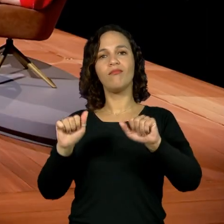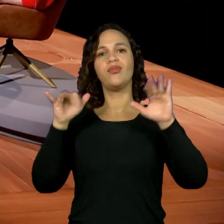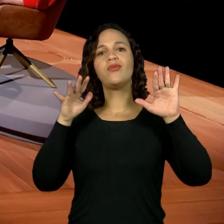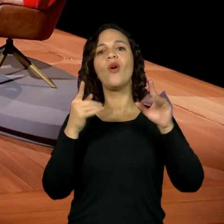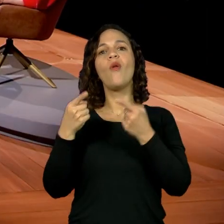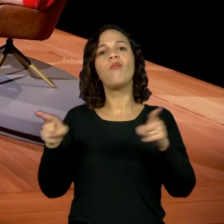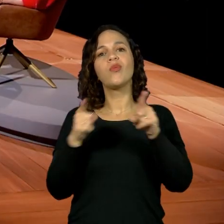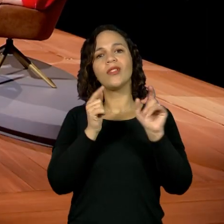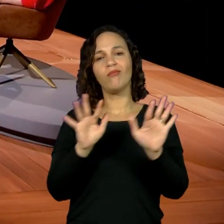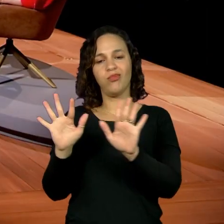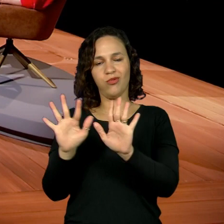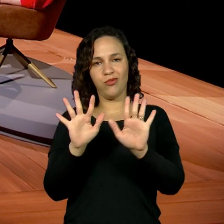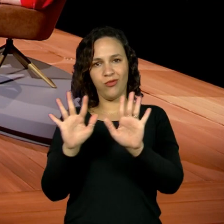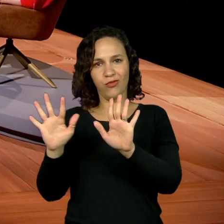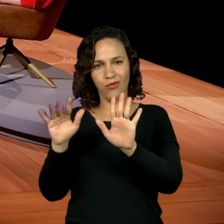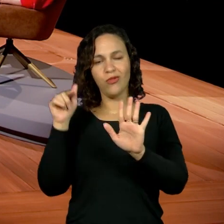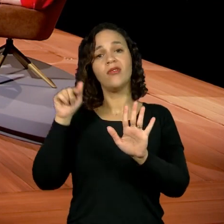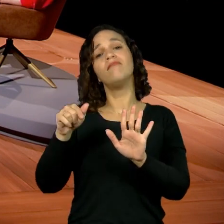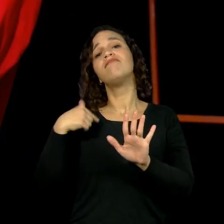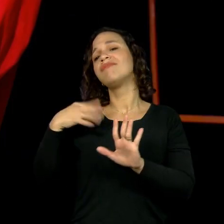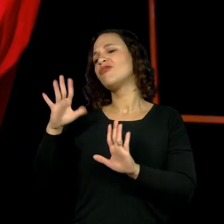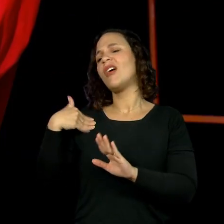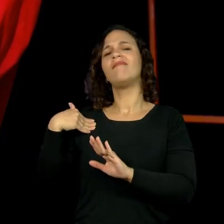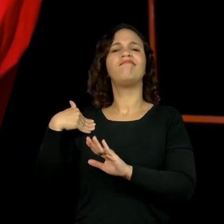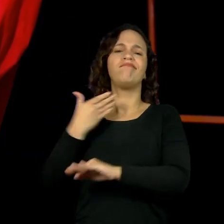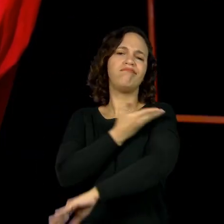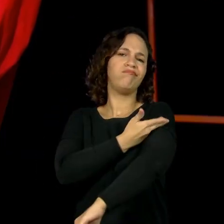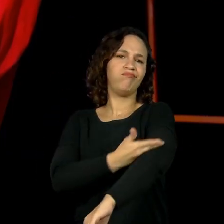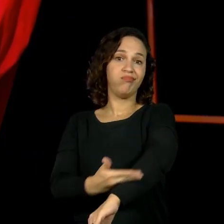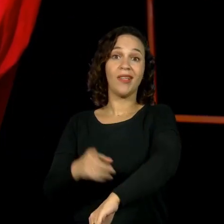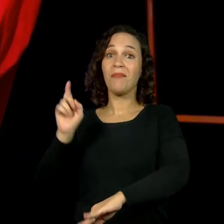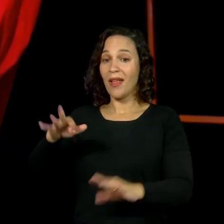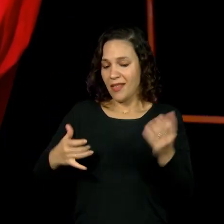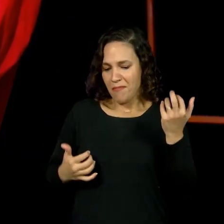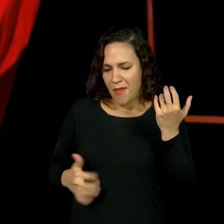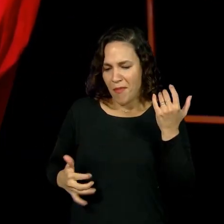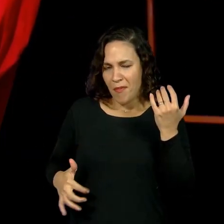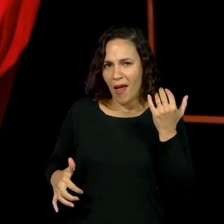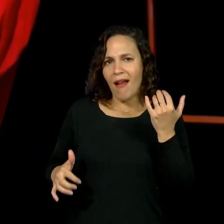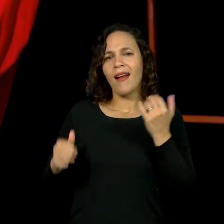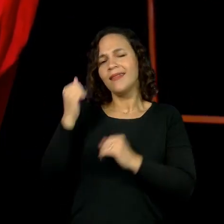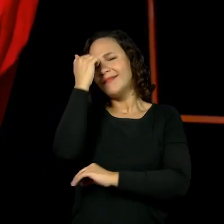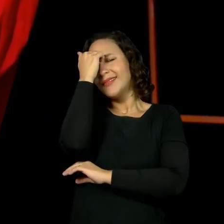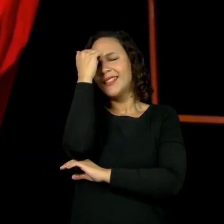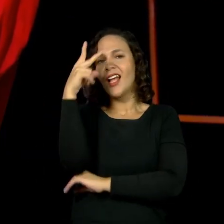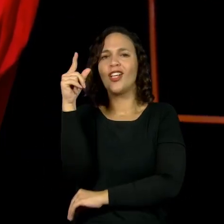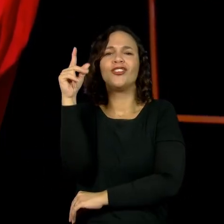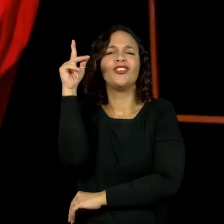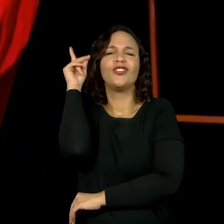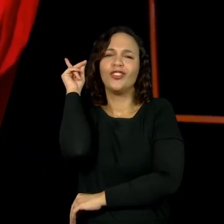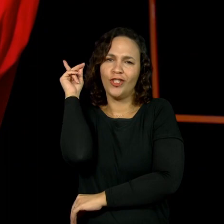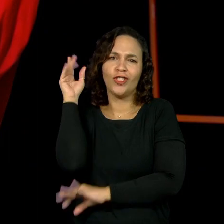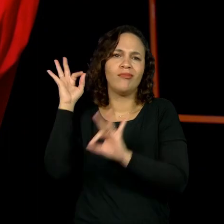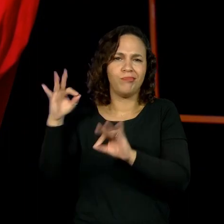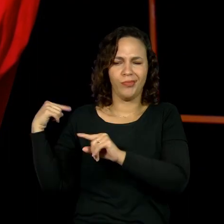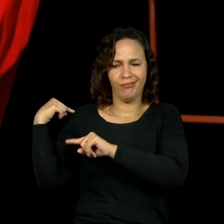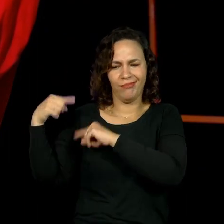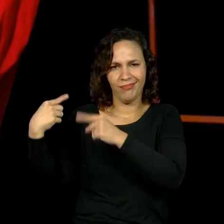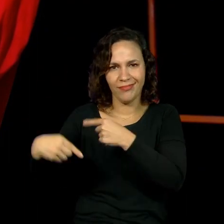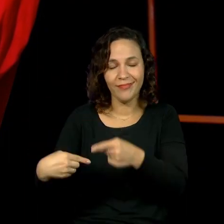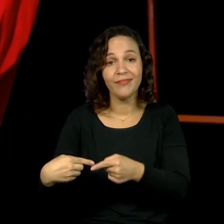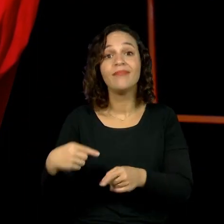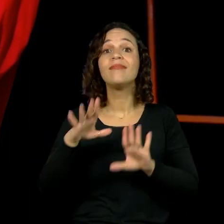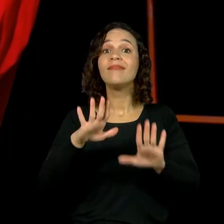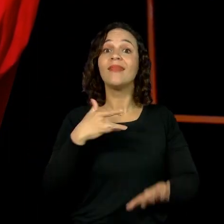Então a gente teve uma dupla que só cantava música raiz, sertanejo raiz. Tal. E daí, depois, quando eu saio de Ourinhos, eu saio com